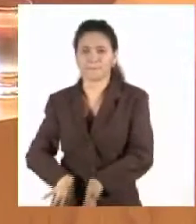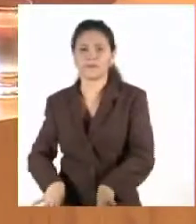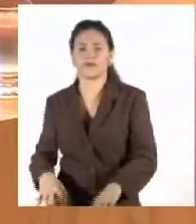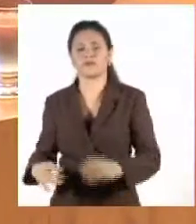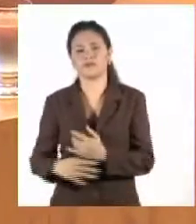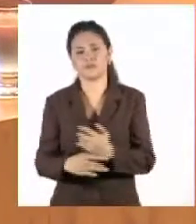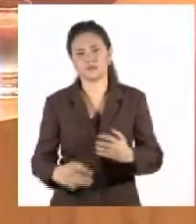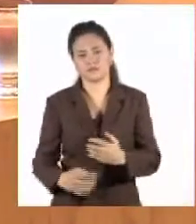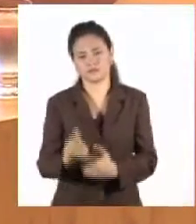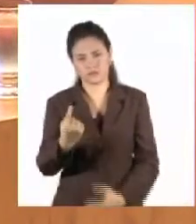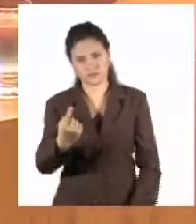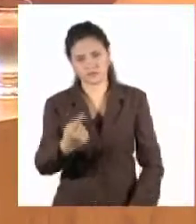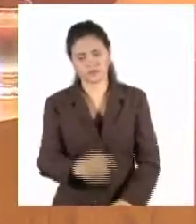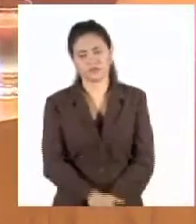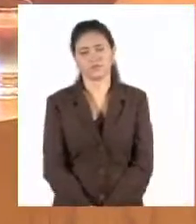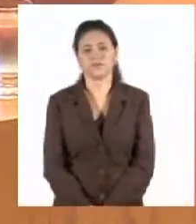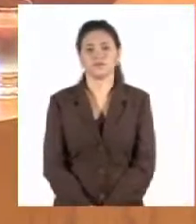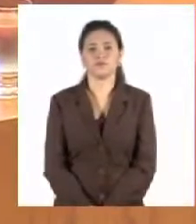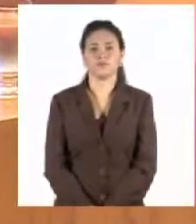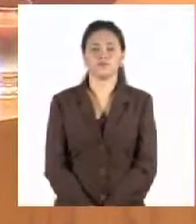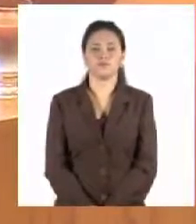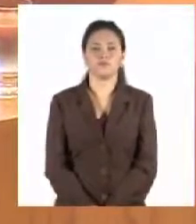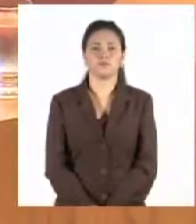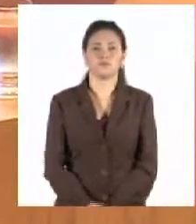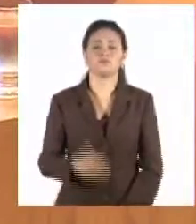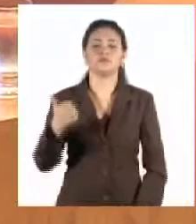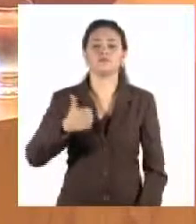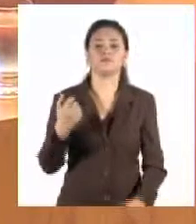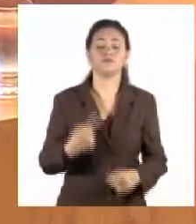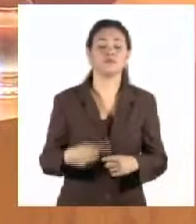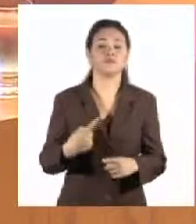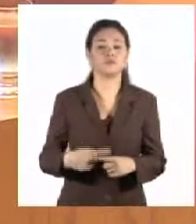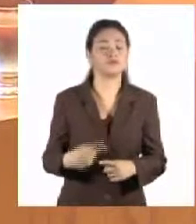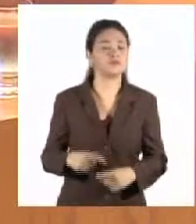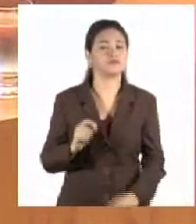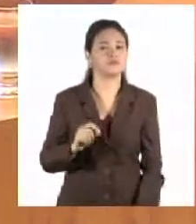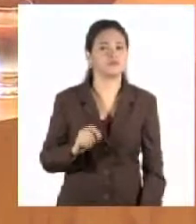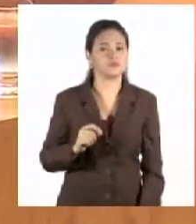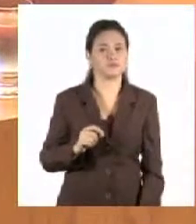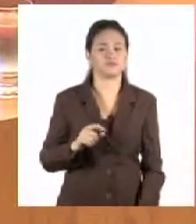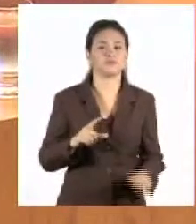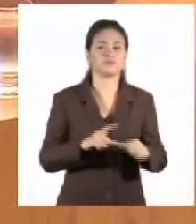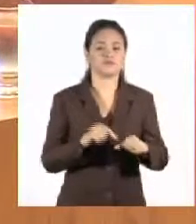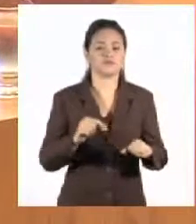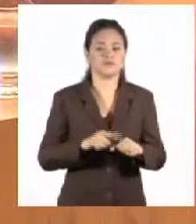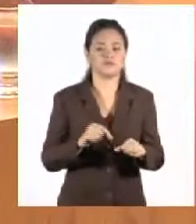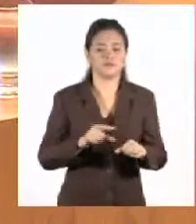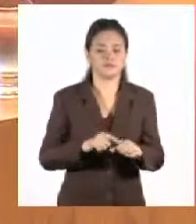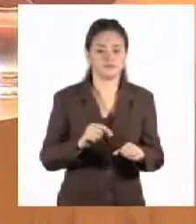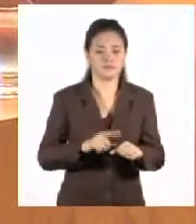municipal. Por quê? Primeiro, porque o artigo